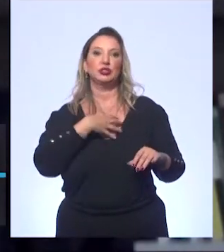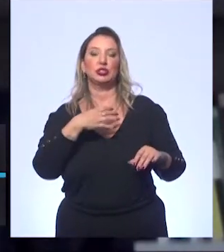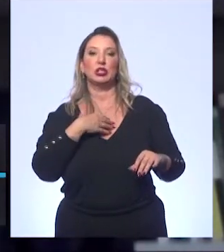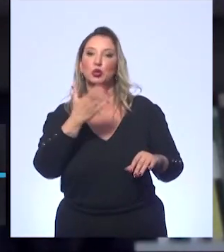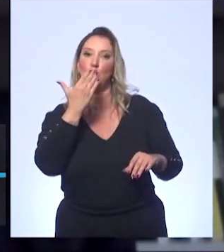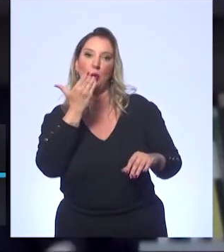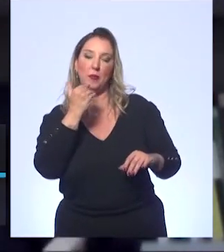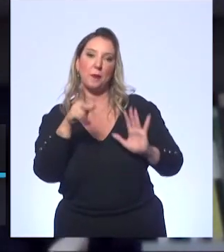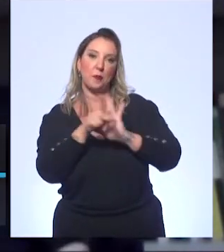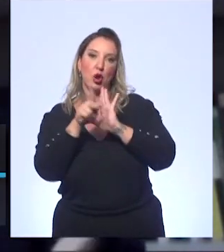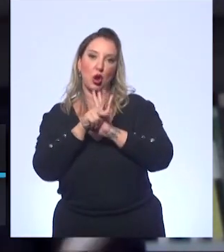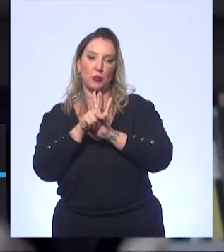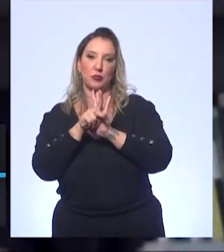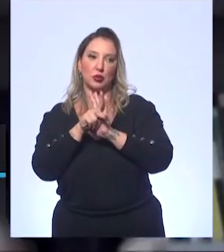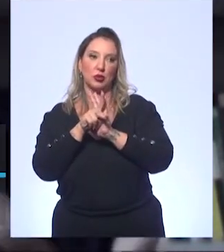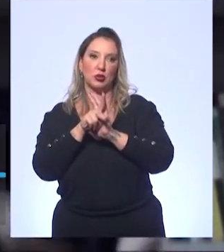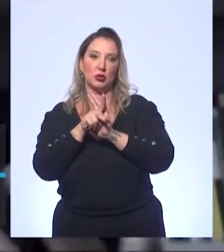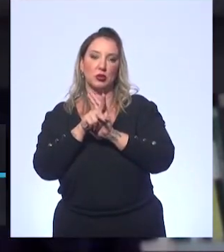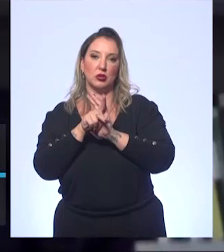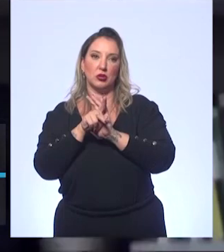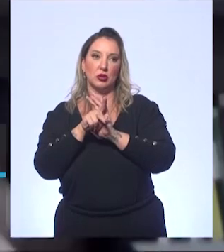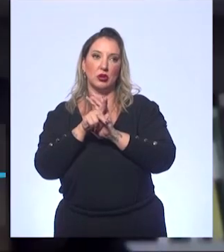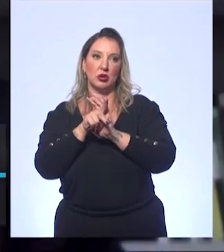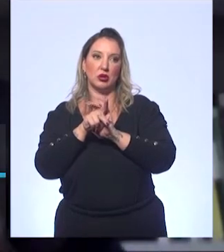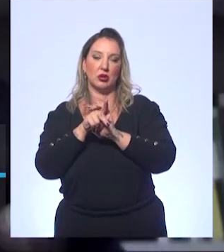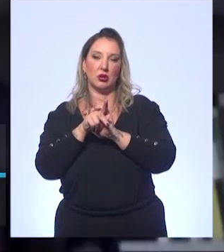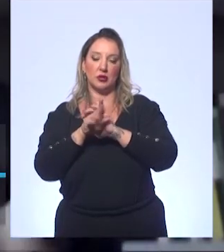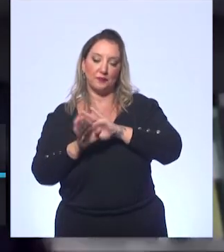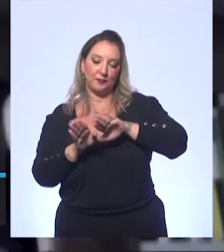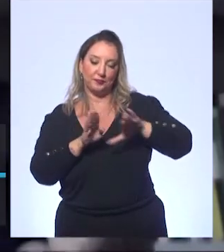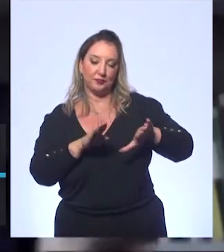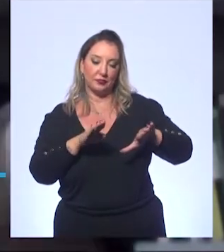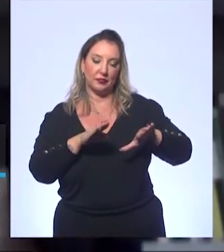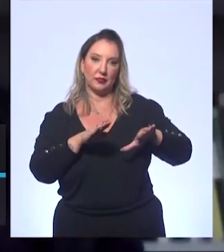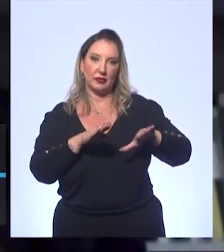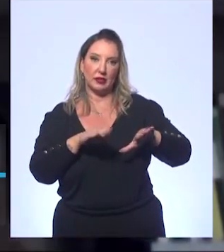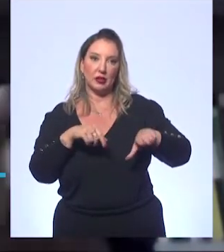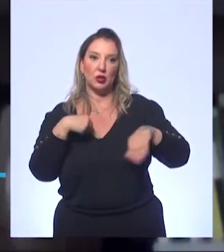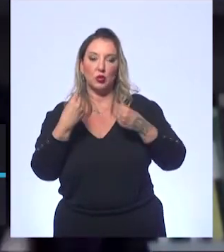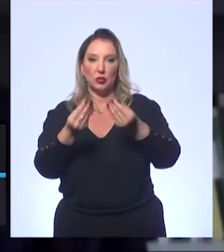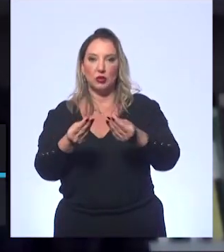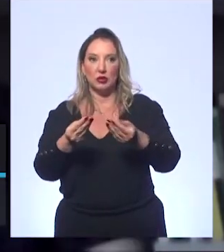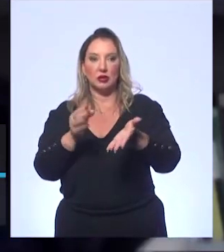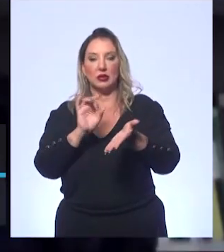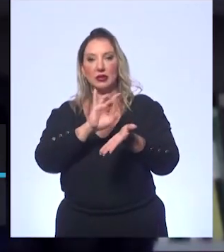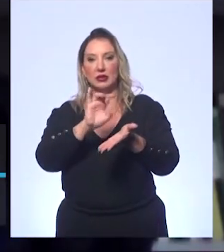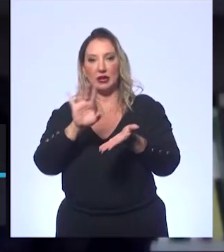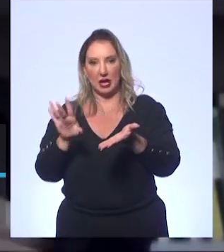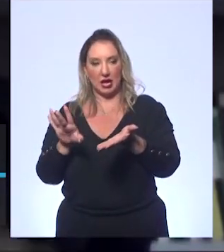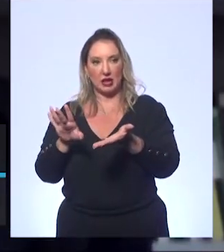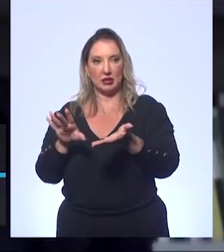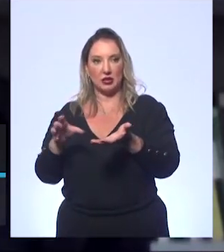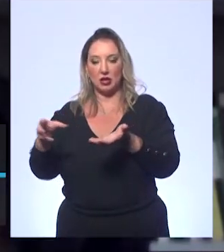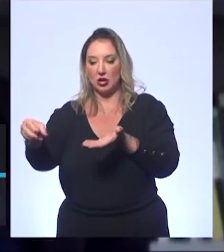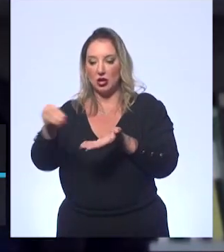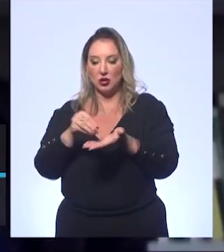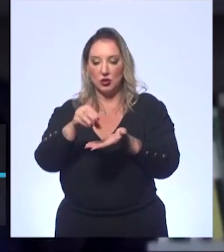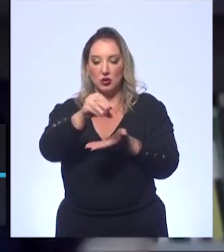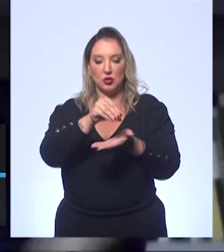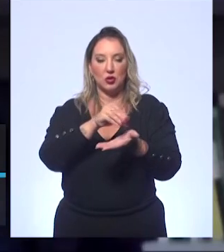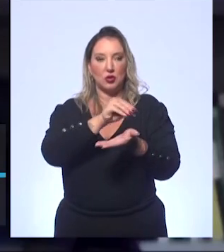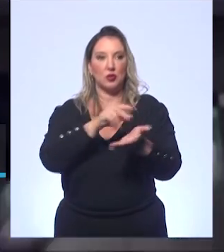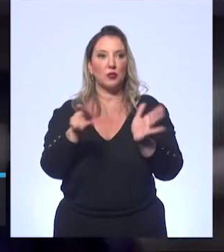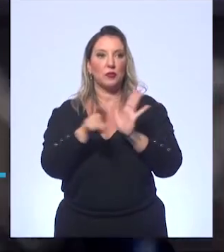de comer. A mistura a gente faz do lado, na hora de servir, cada um junta no seu